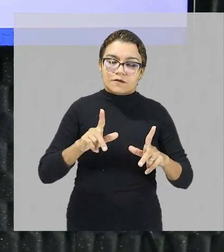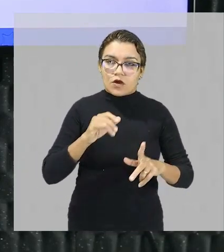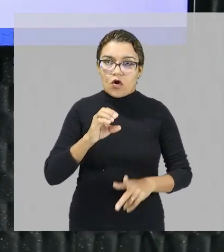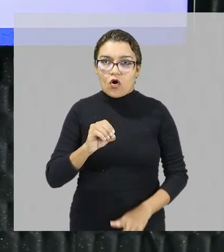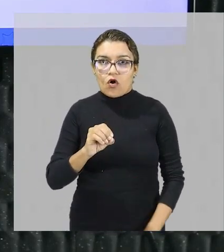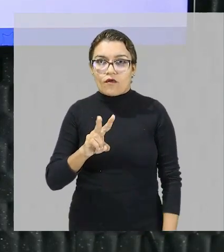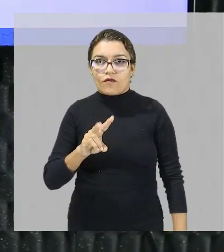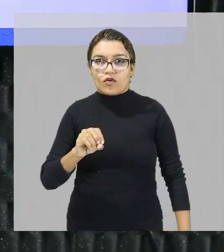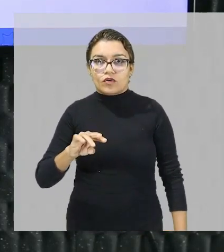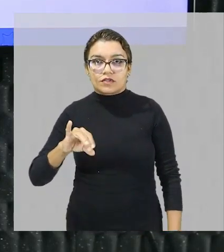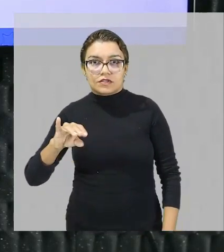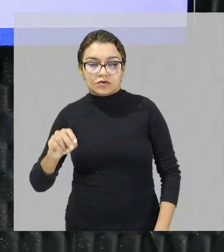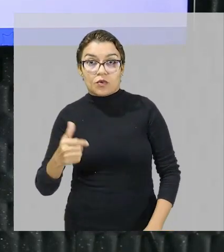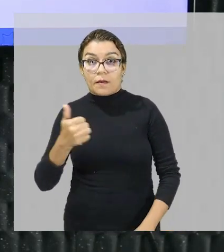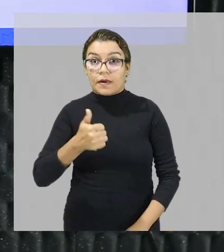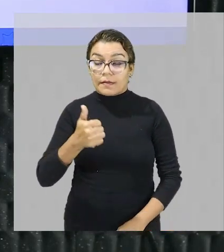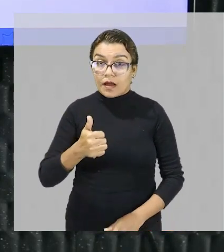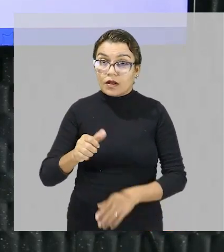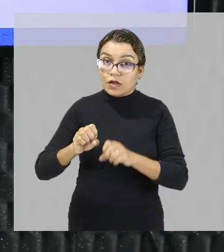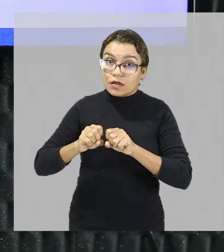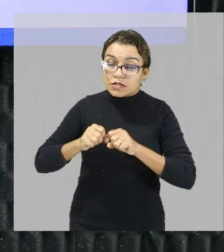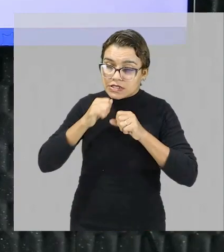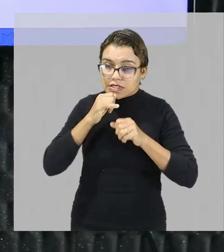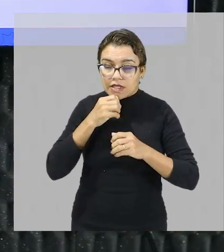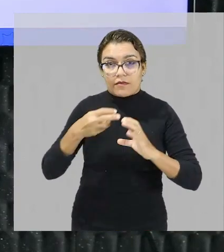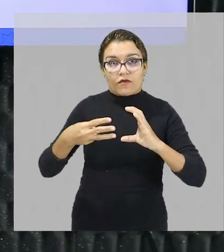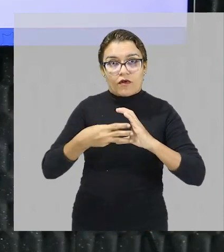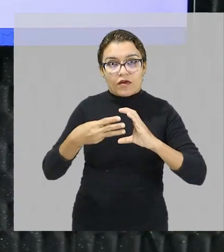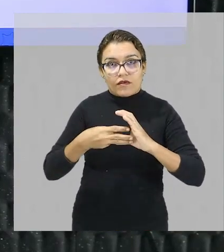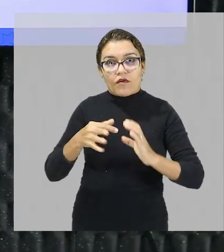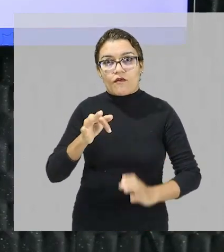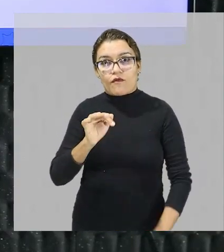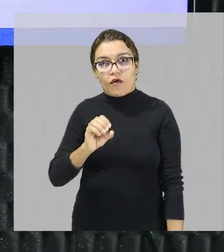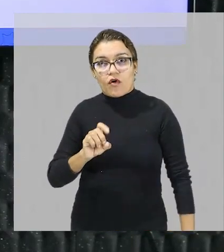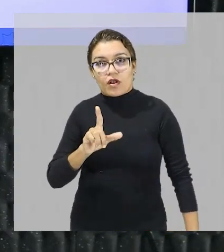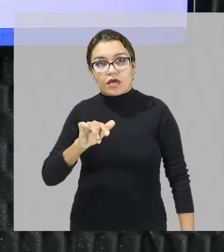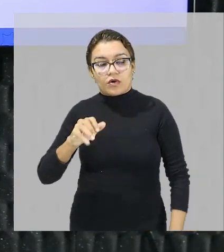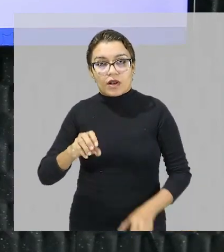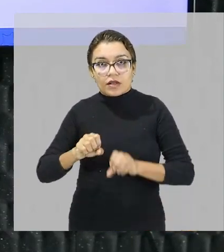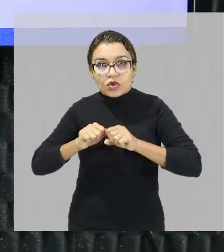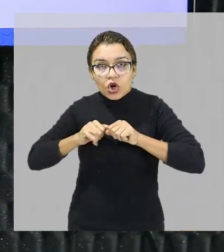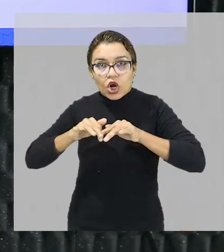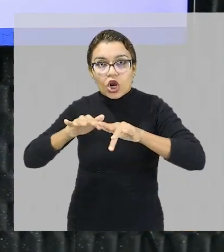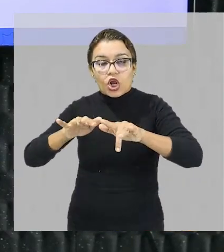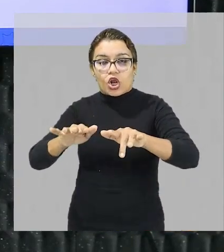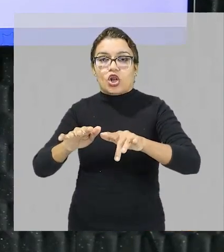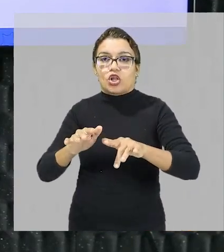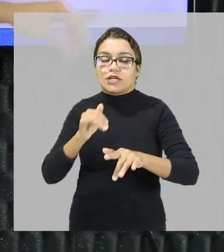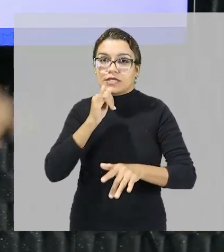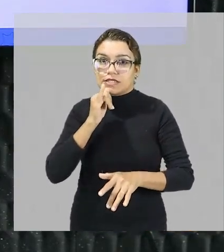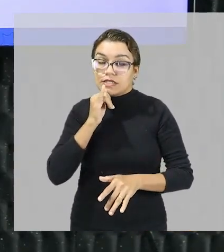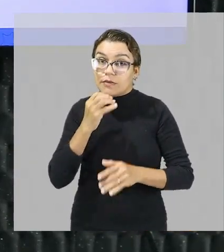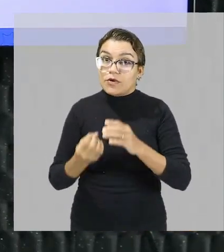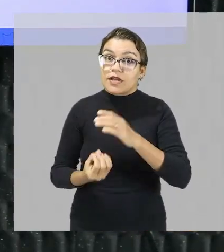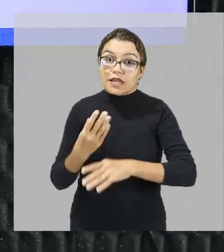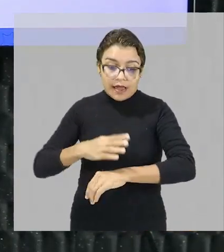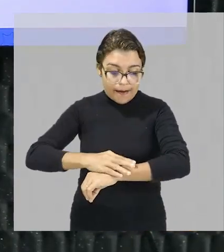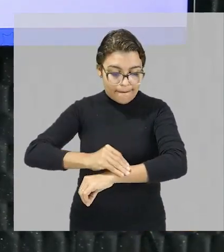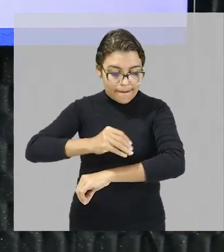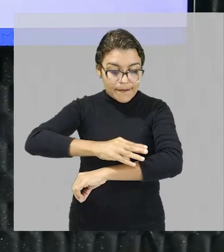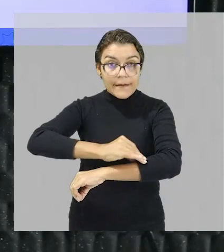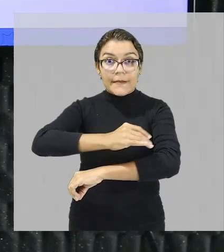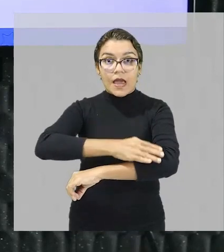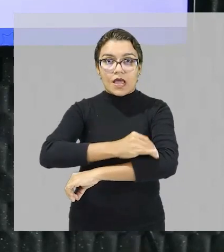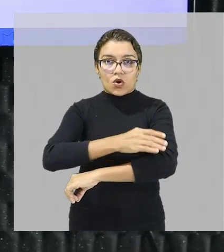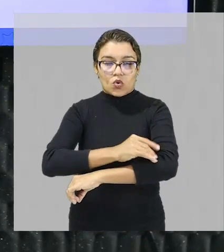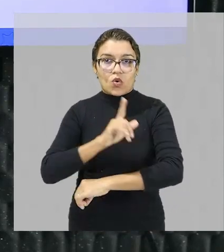ovócito primário, a proliferação de células foliculares e formação da zona pelúcida. Zona